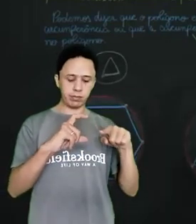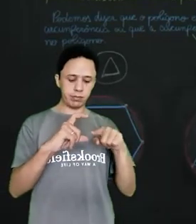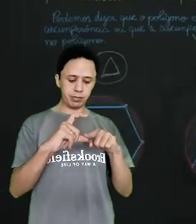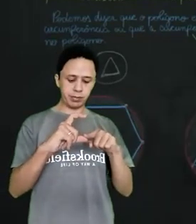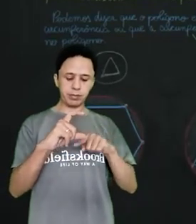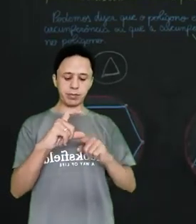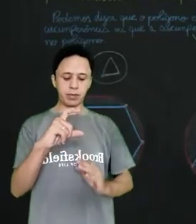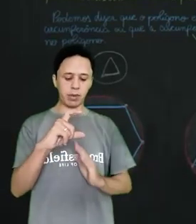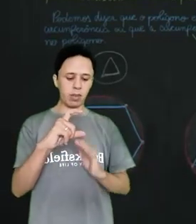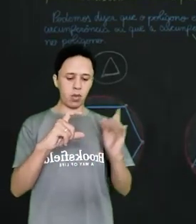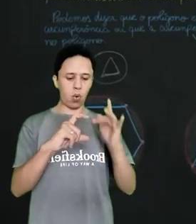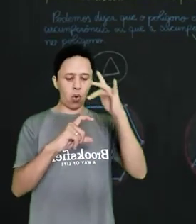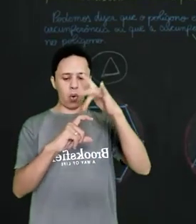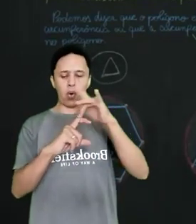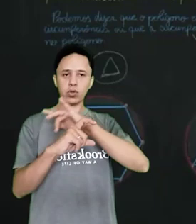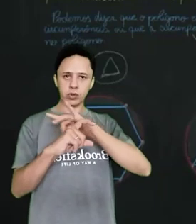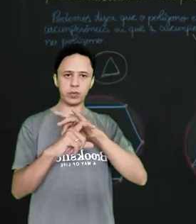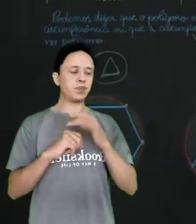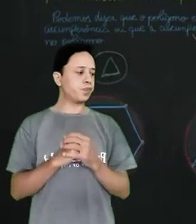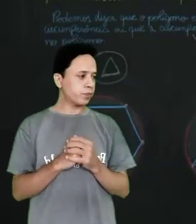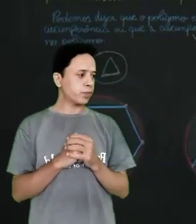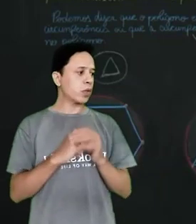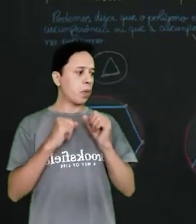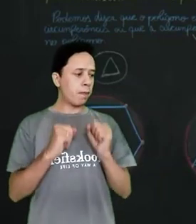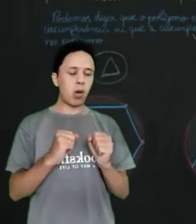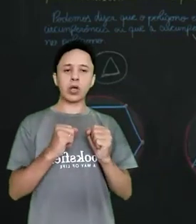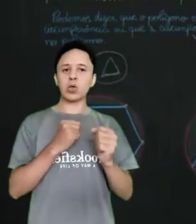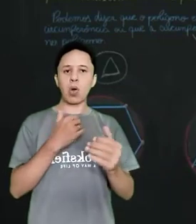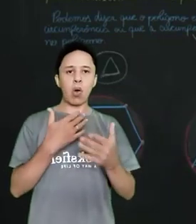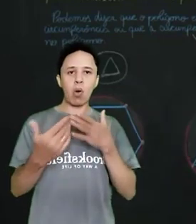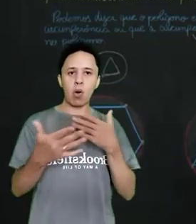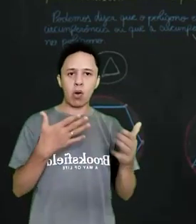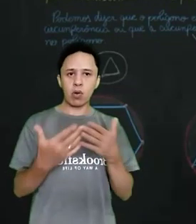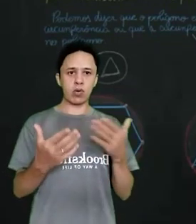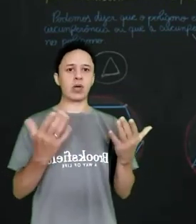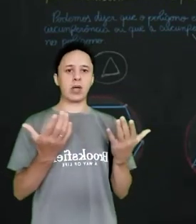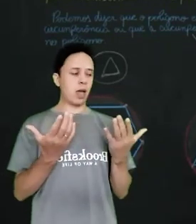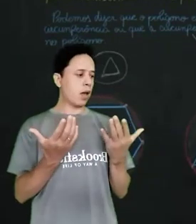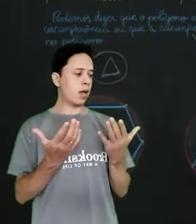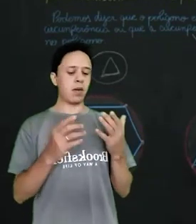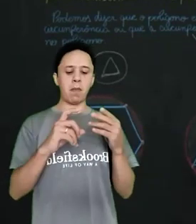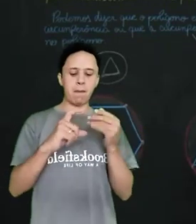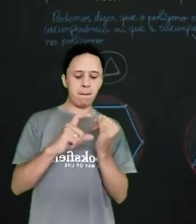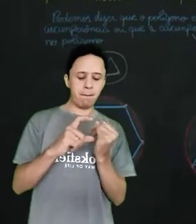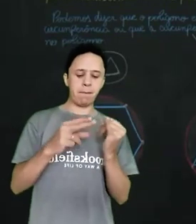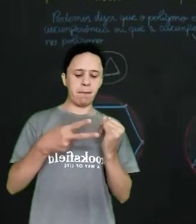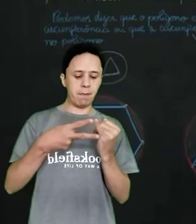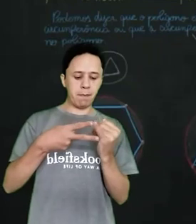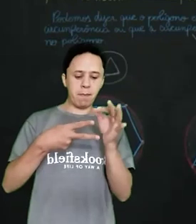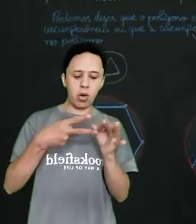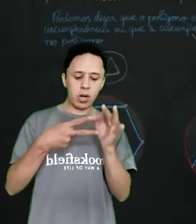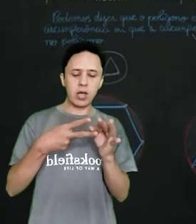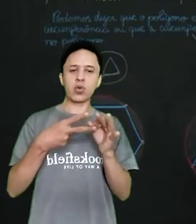porque, vejamos, eu posso ter qualquer polígono circunscrito, aliás, com uma circunferência interna, que é o que